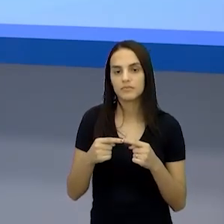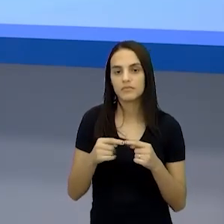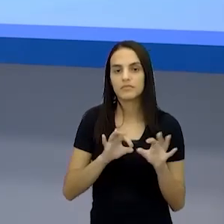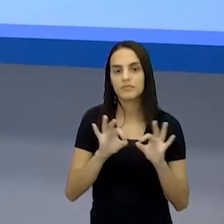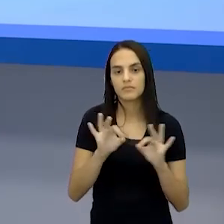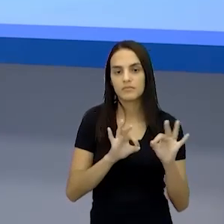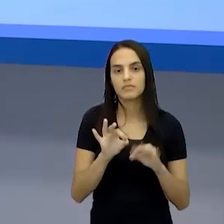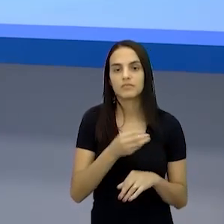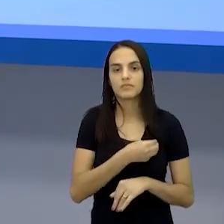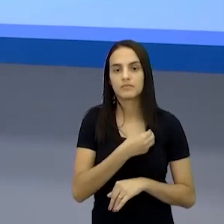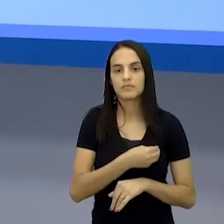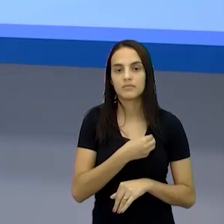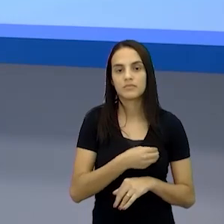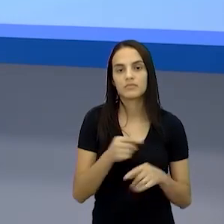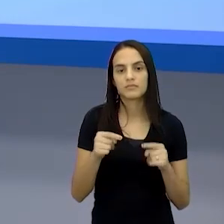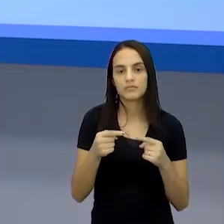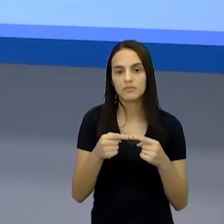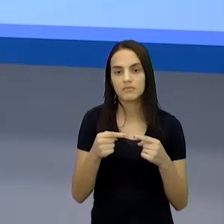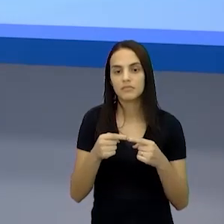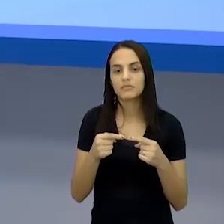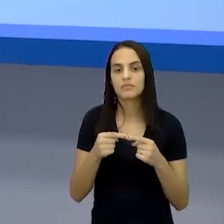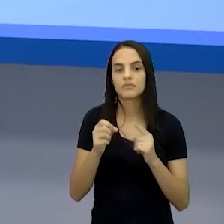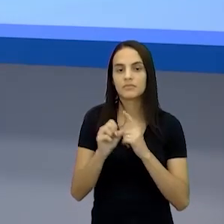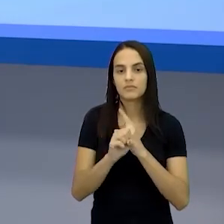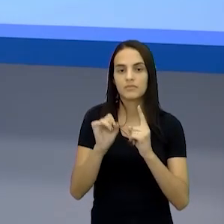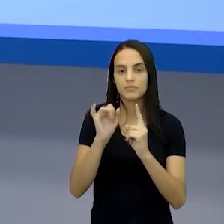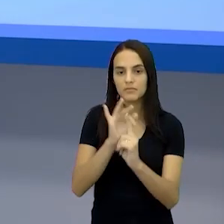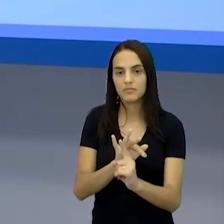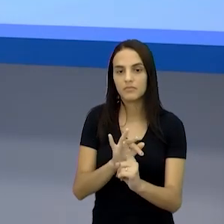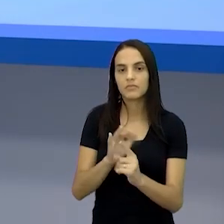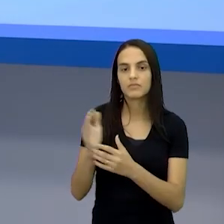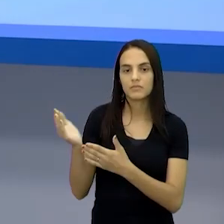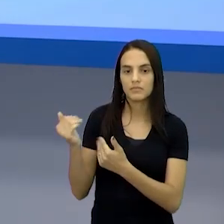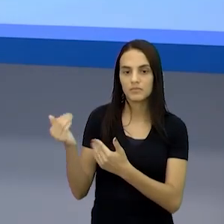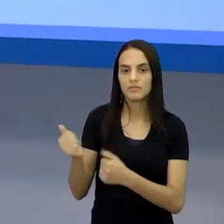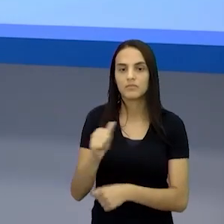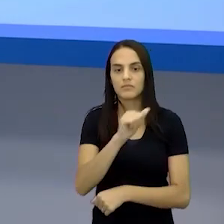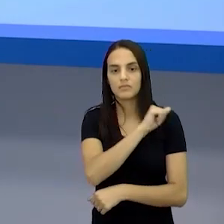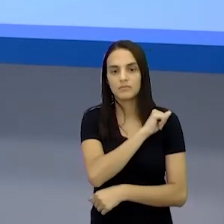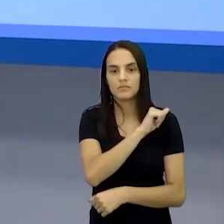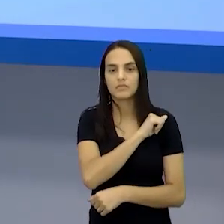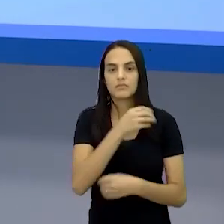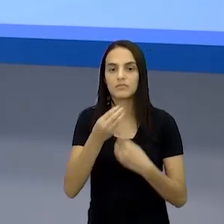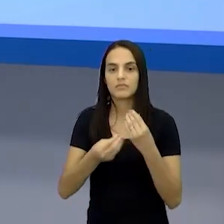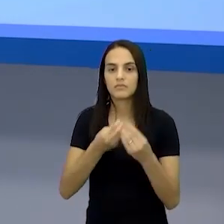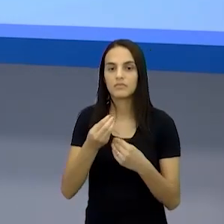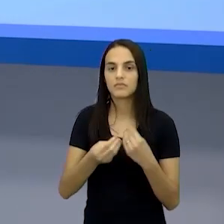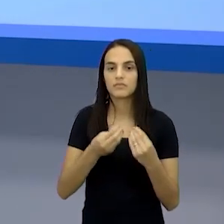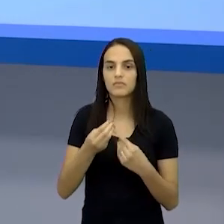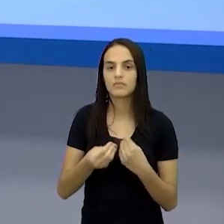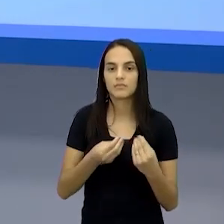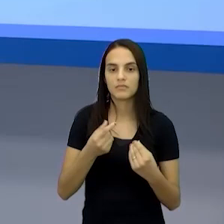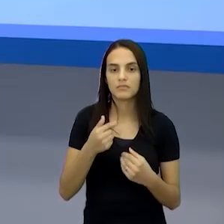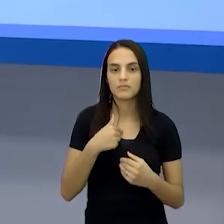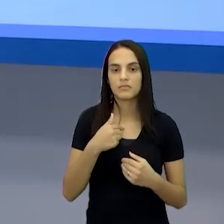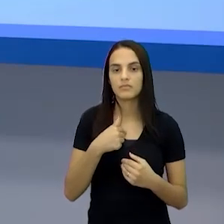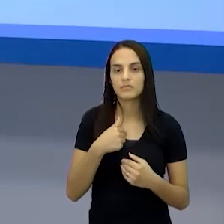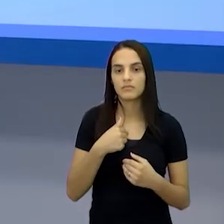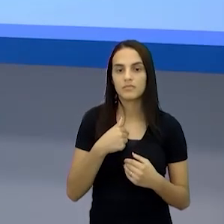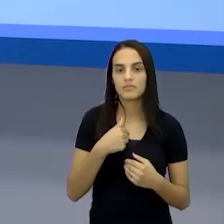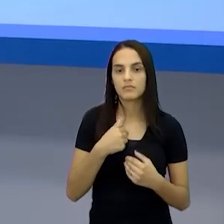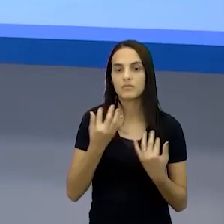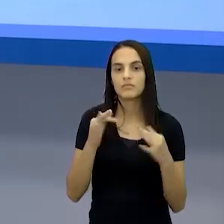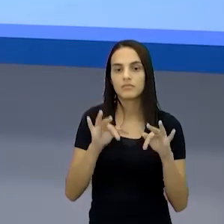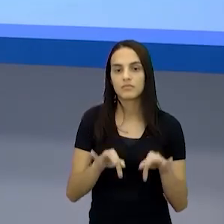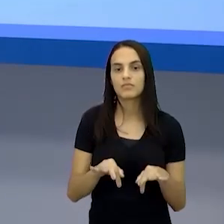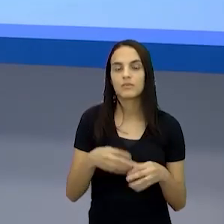de vida, faz parte do protagonismo juvenil do aluno, né? Como é que eu estou, como é que eu, no